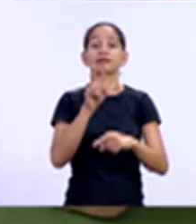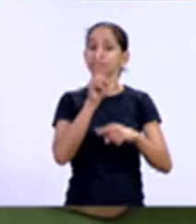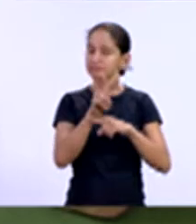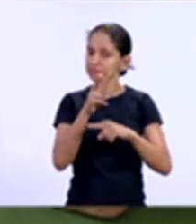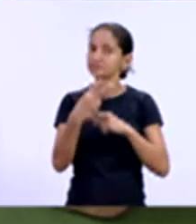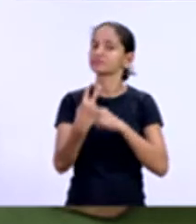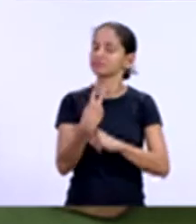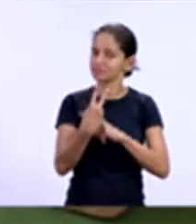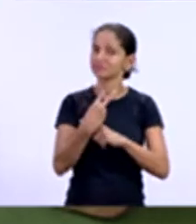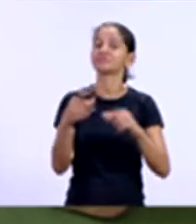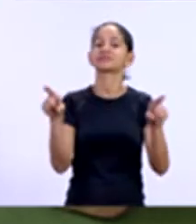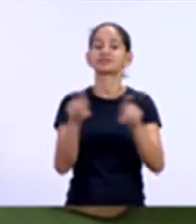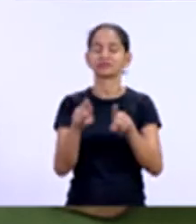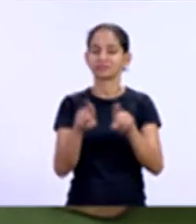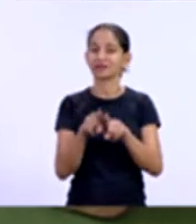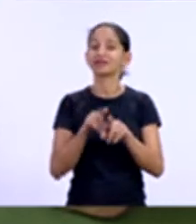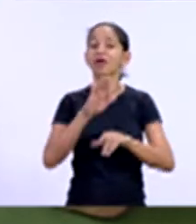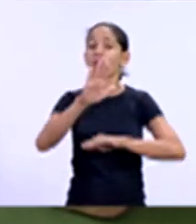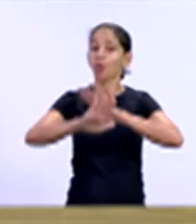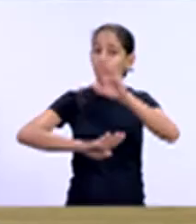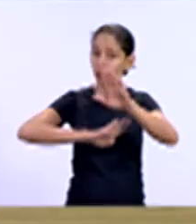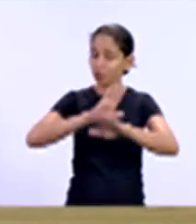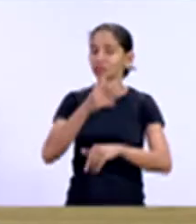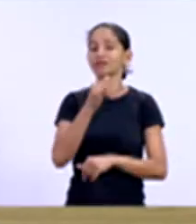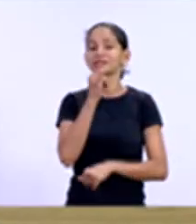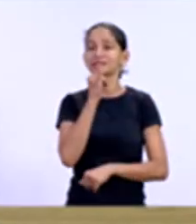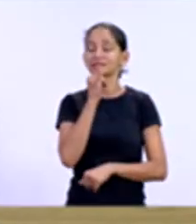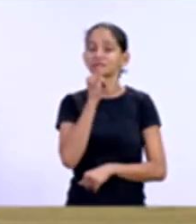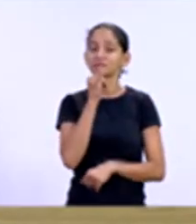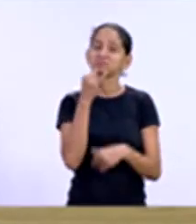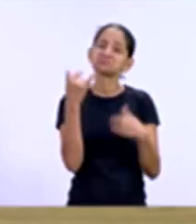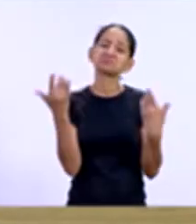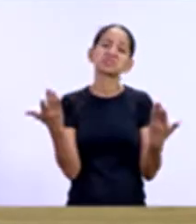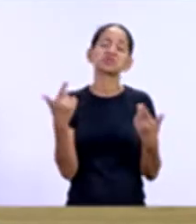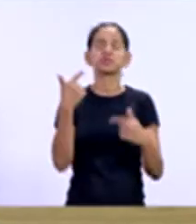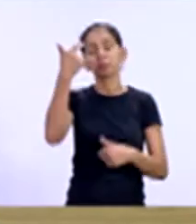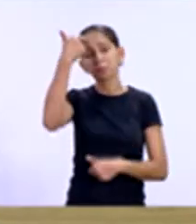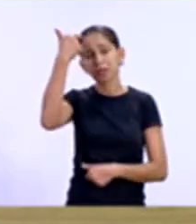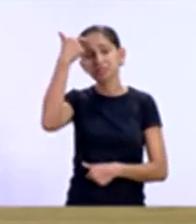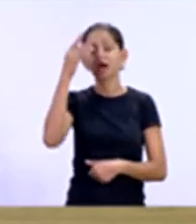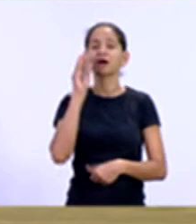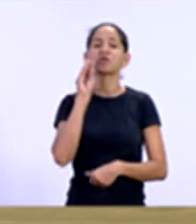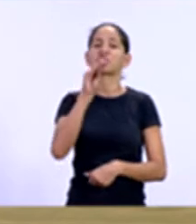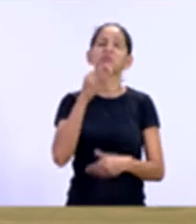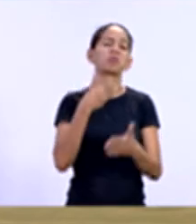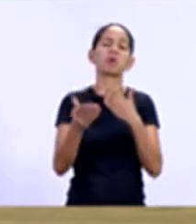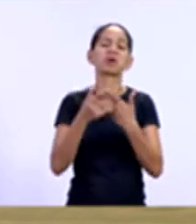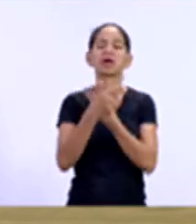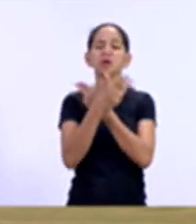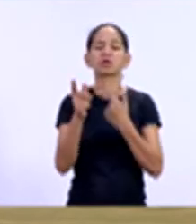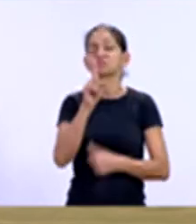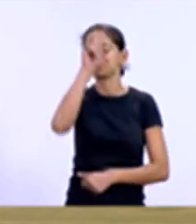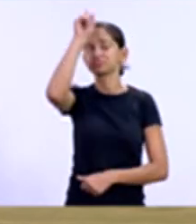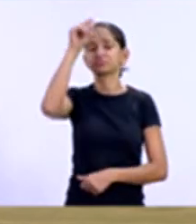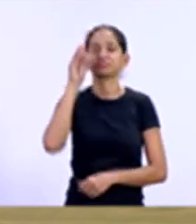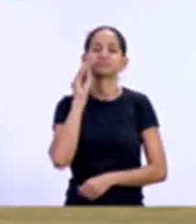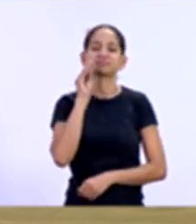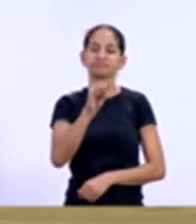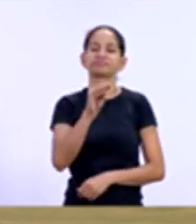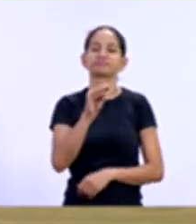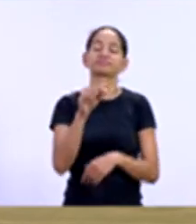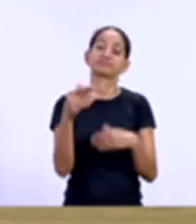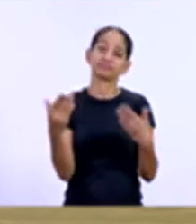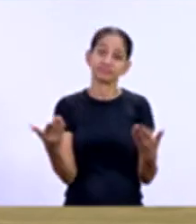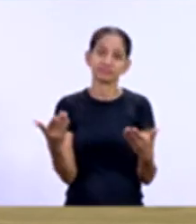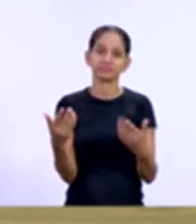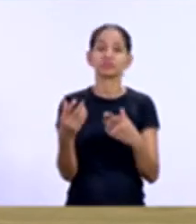professor? Nós não podemos colocar qualquer coisa lá, né? Não podemos sair falando qualquer coisa, porque hoje em dia todo